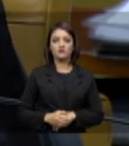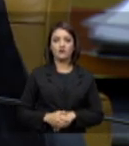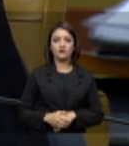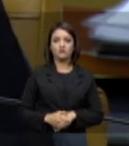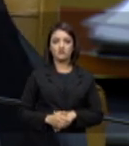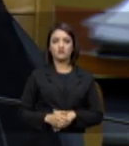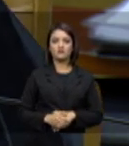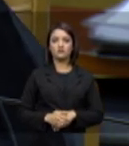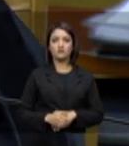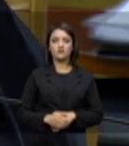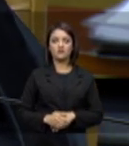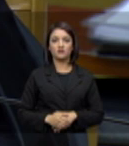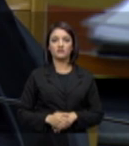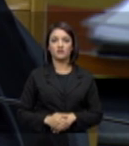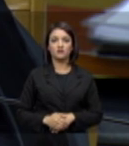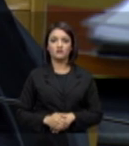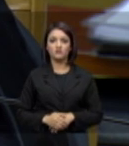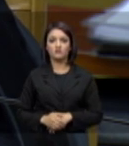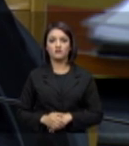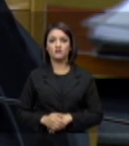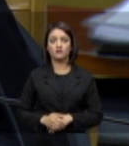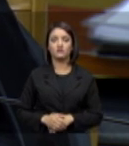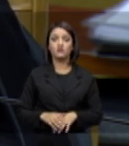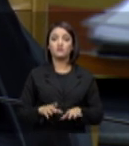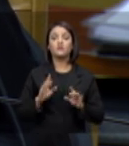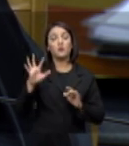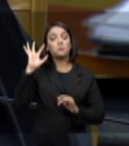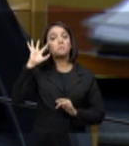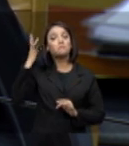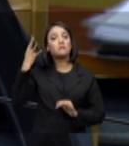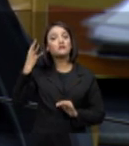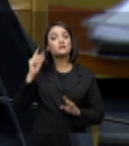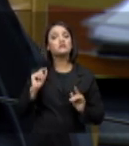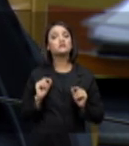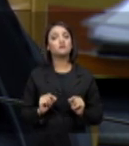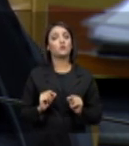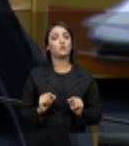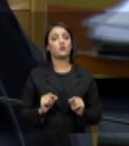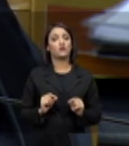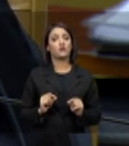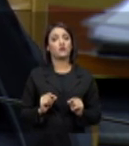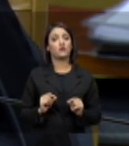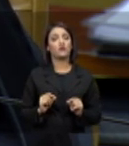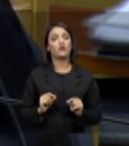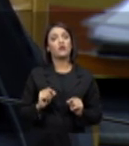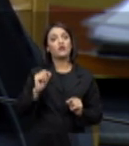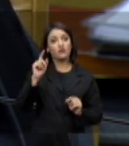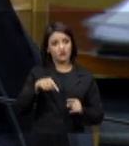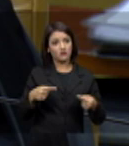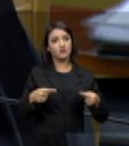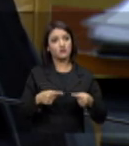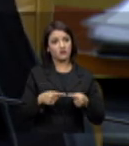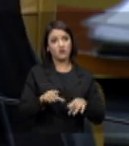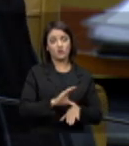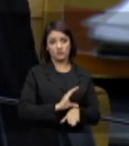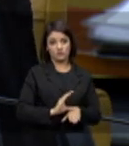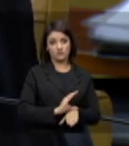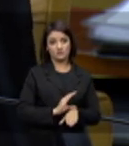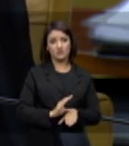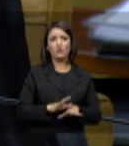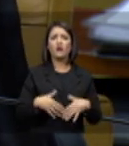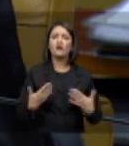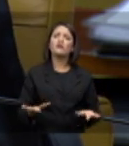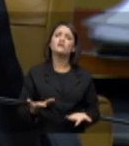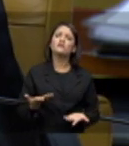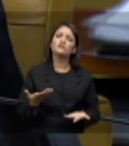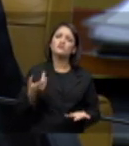decisão que diz que uma dada situação é ainda constitucional e aí se